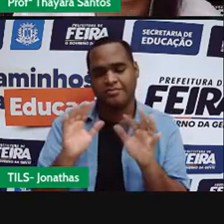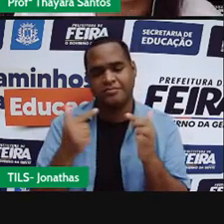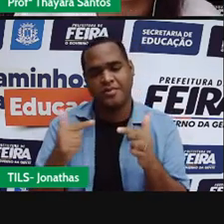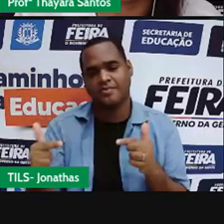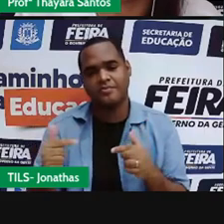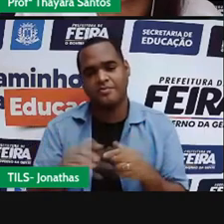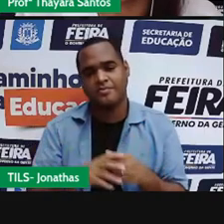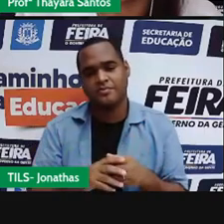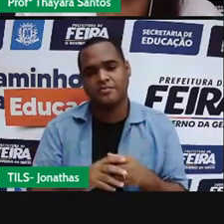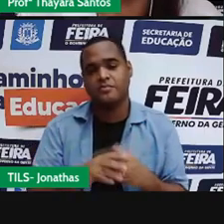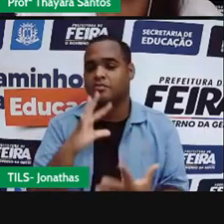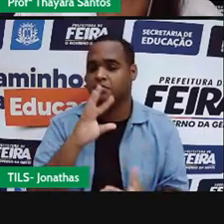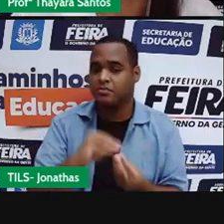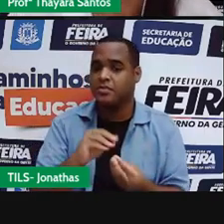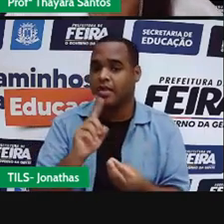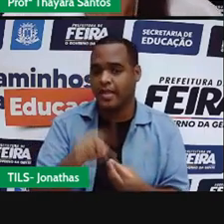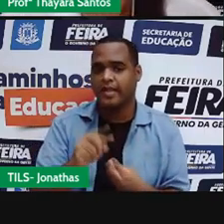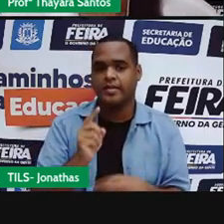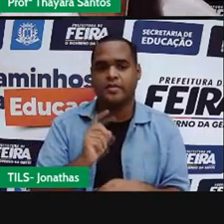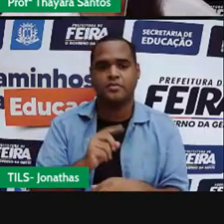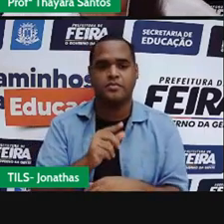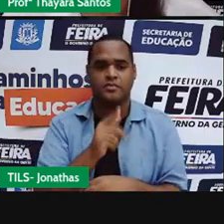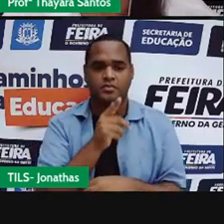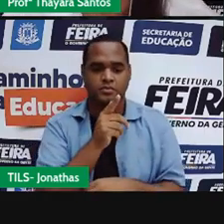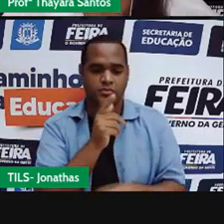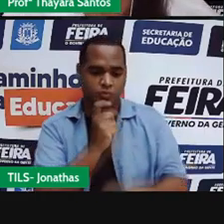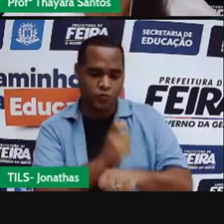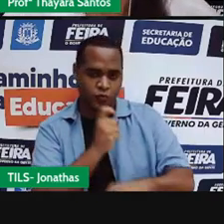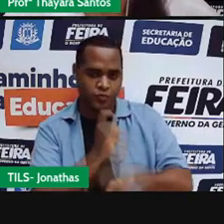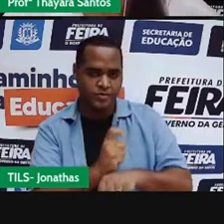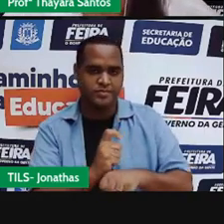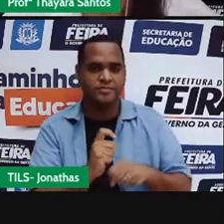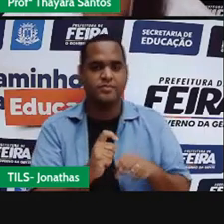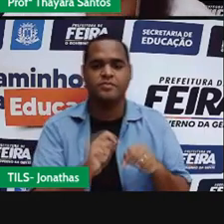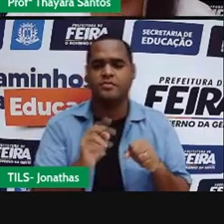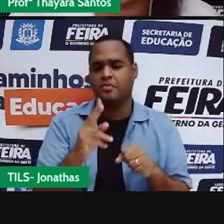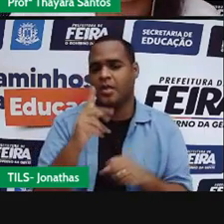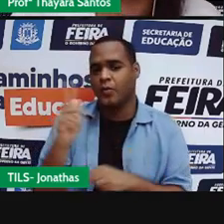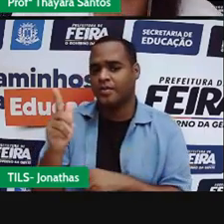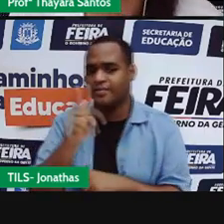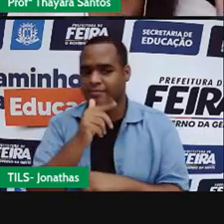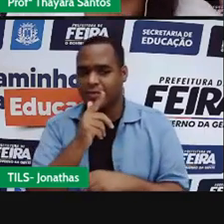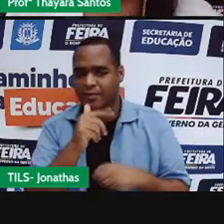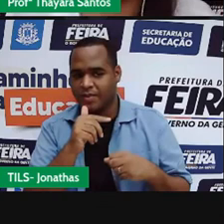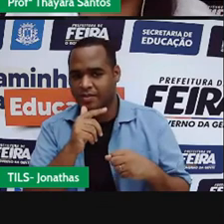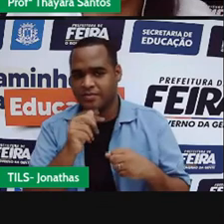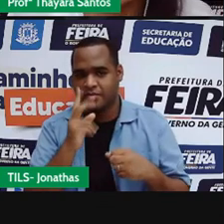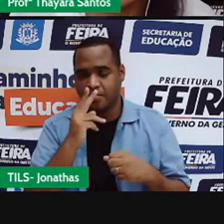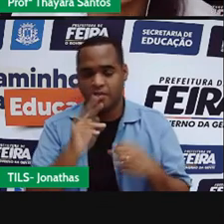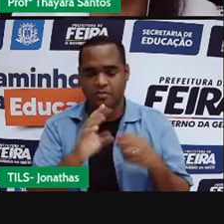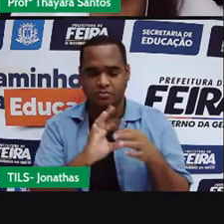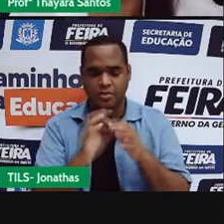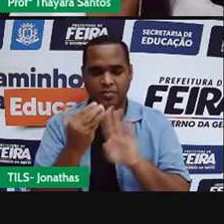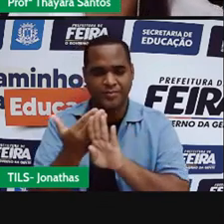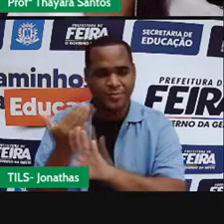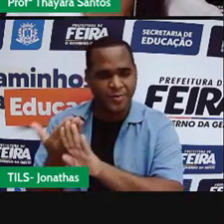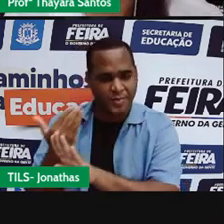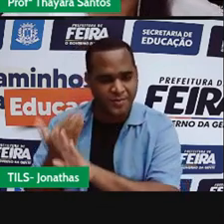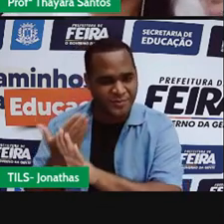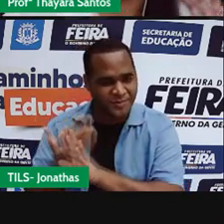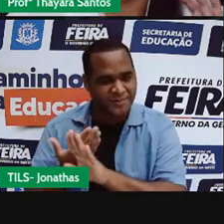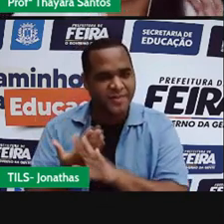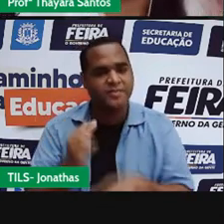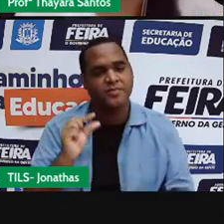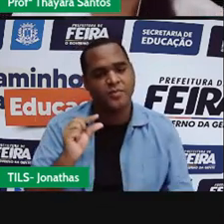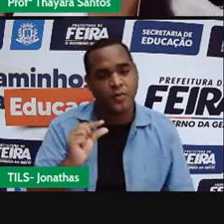eu tenho uma matéria em estado sólido. Quando eu tenho matéria em estado líquido, os átomos dela vão estar um pouquinho mais afastados. Eles